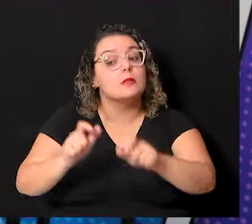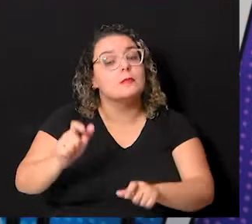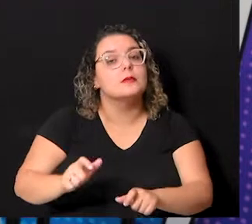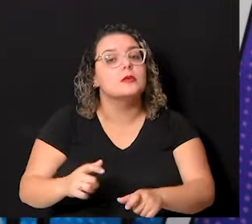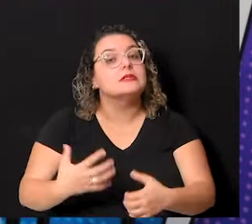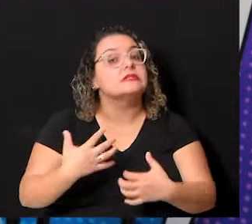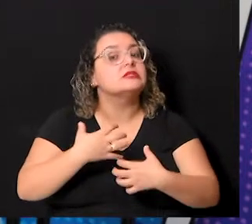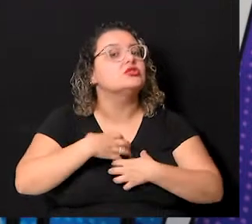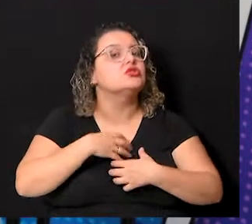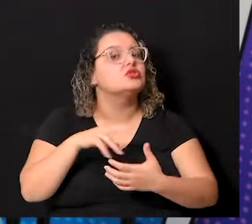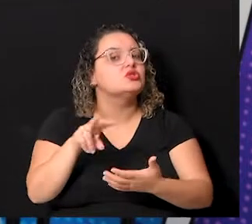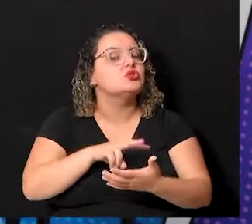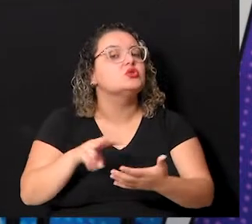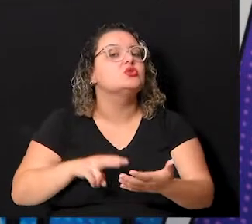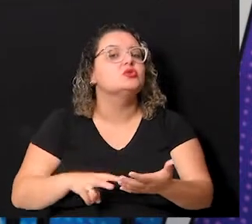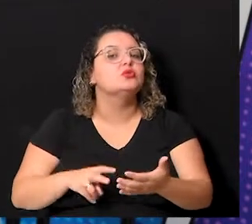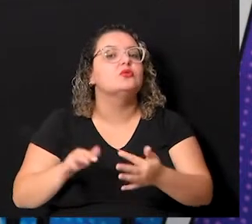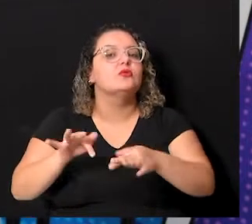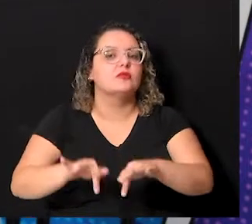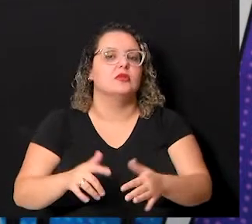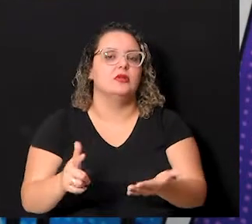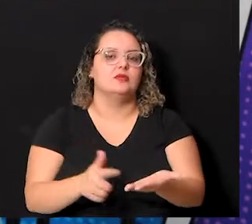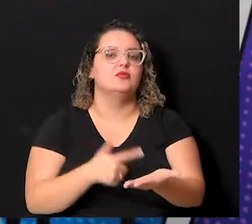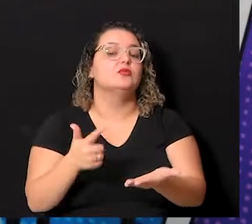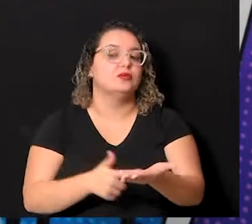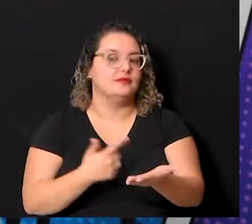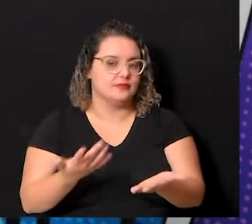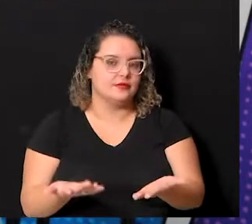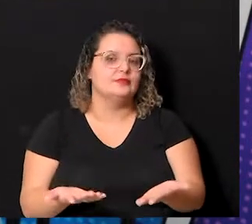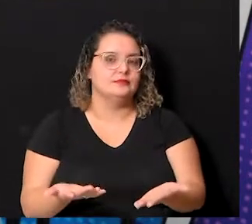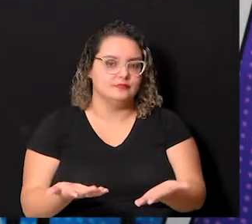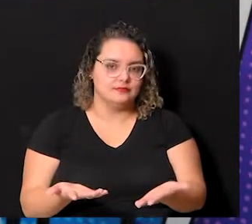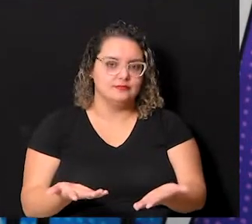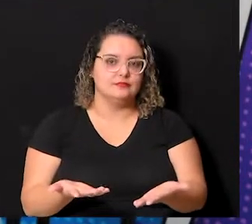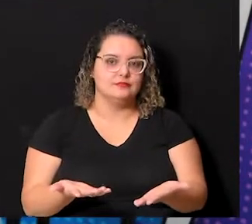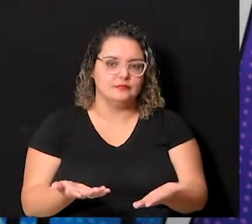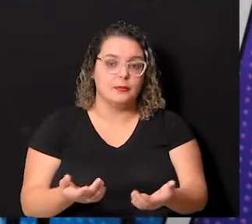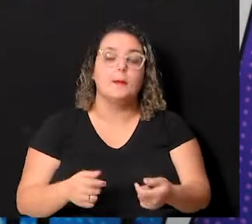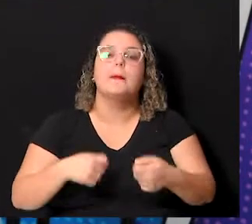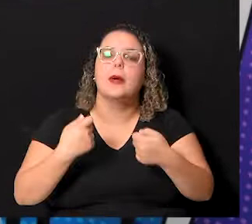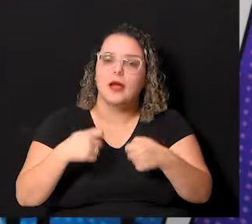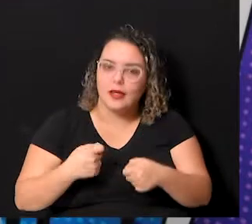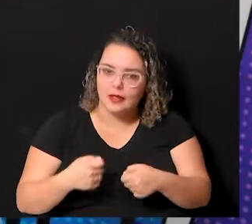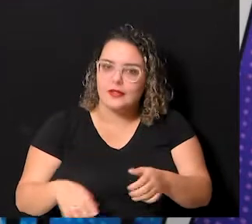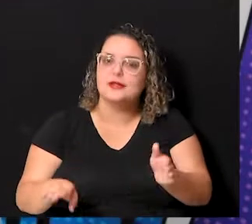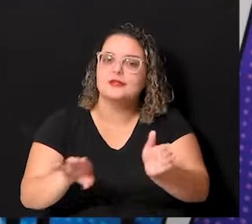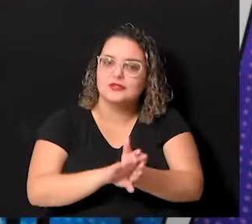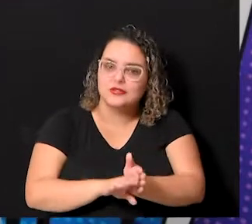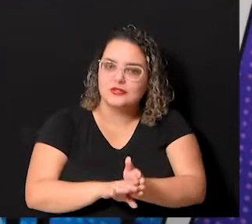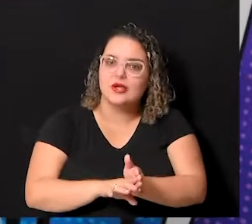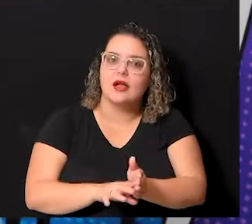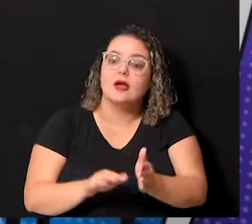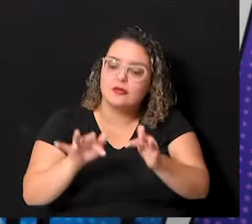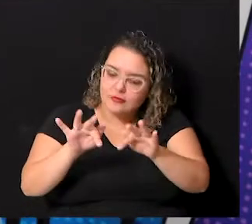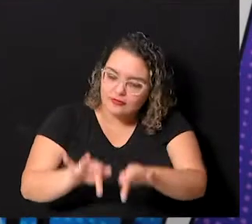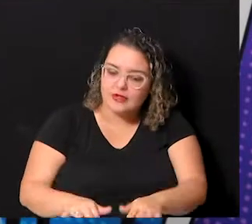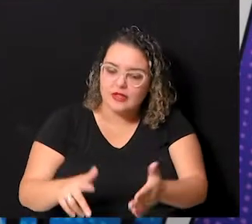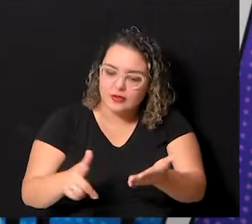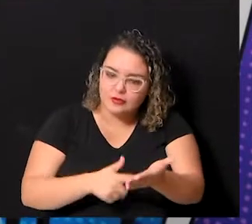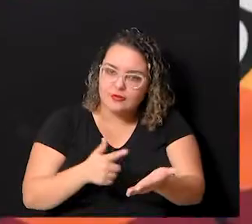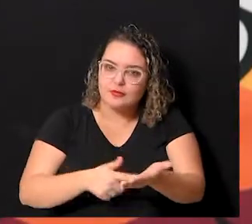pessoas realmente sentiram quando chegaram no final do livro. Mas tem que chegar no final do livro para poder falar mal,